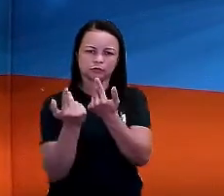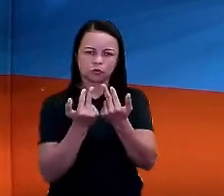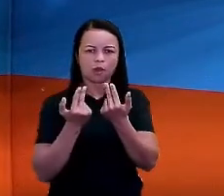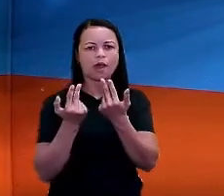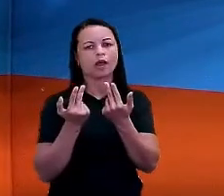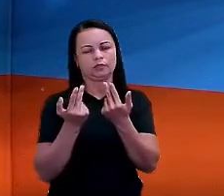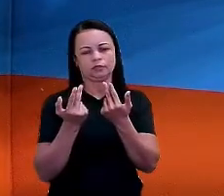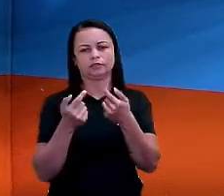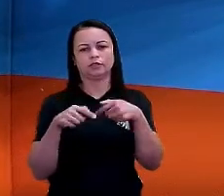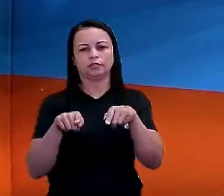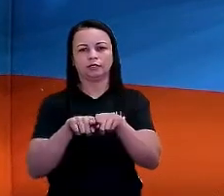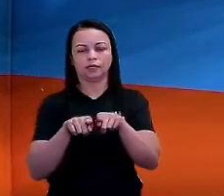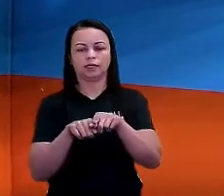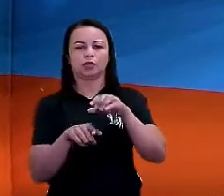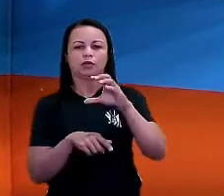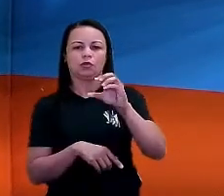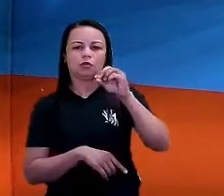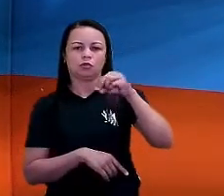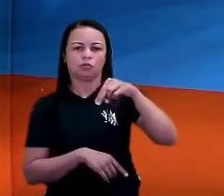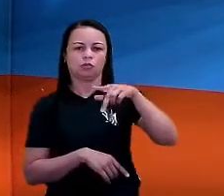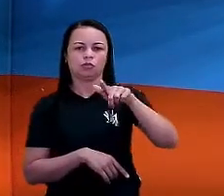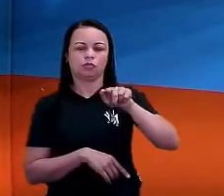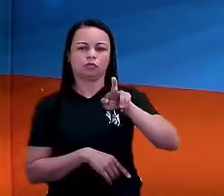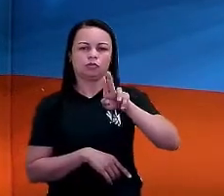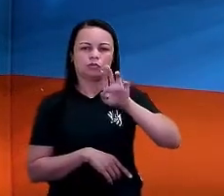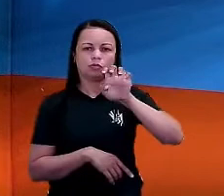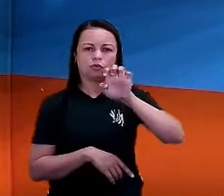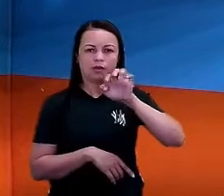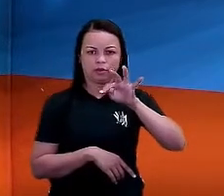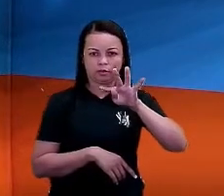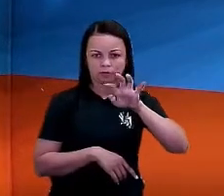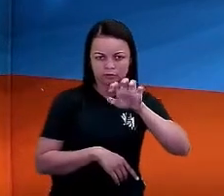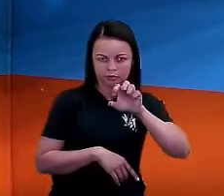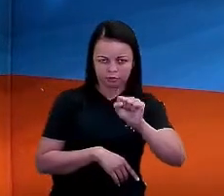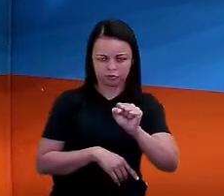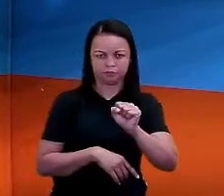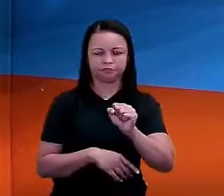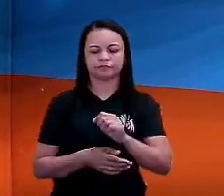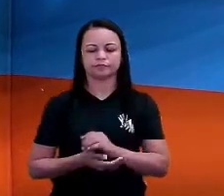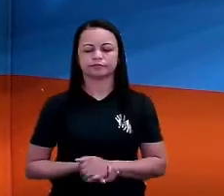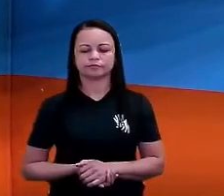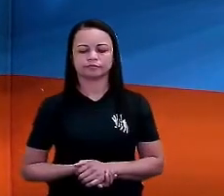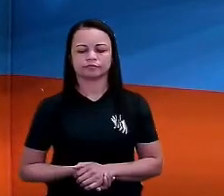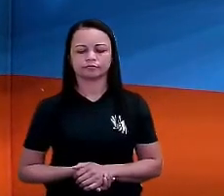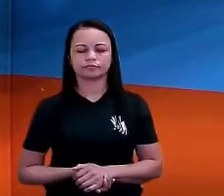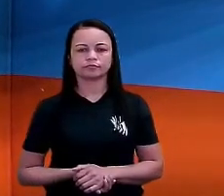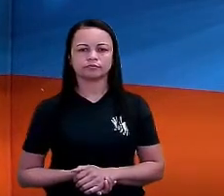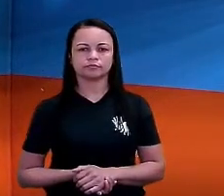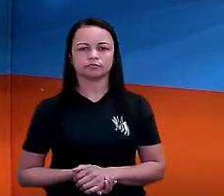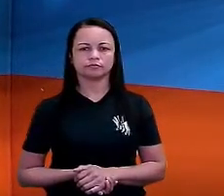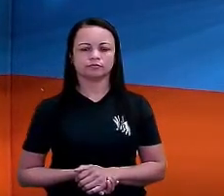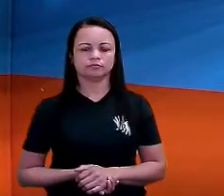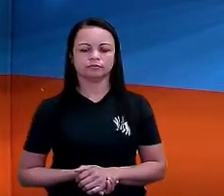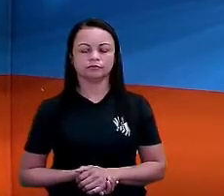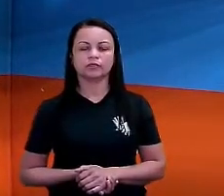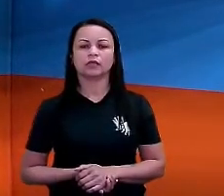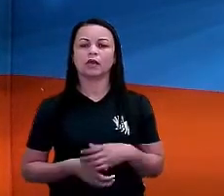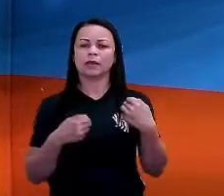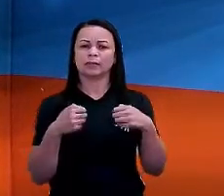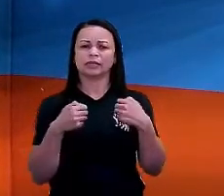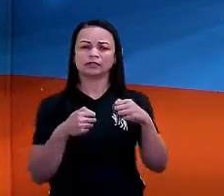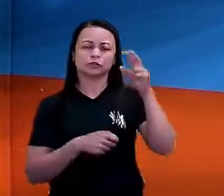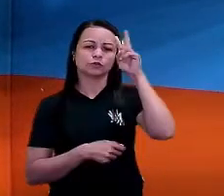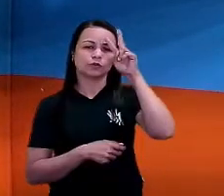congruentes, tá? Com a mesma medida. Beleza? Vamos seguir? Então, seguindo com a nossa aula, o que é que a gente precisa